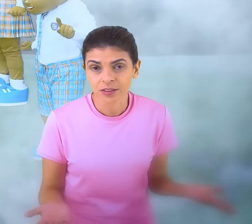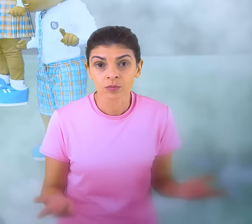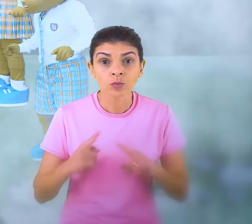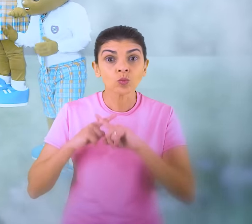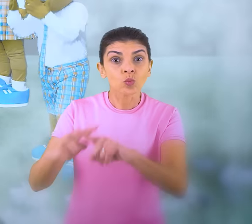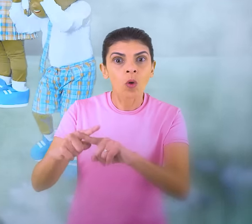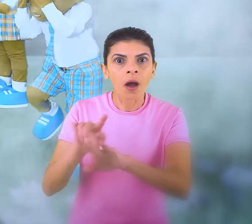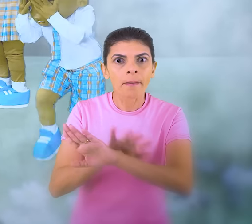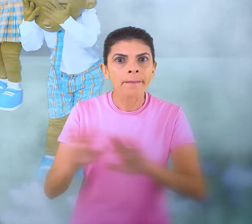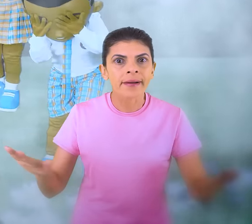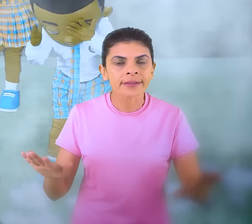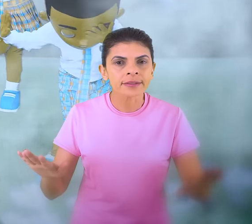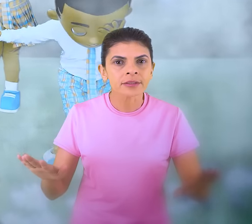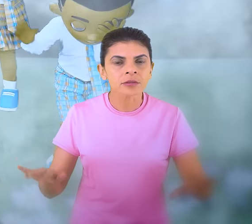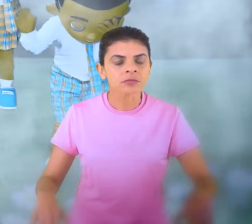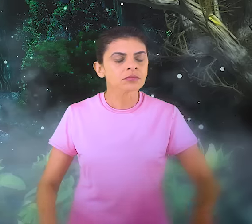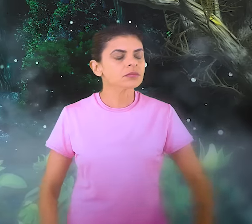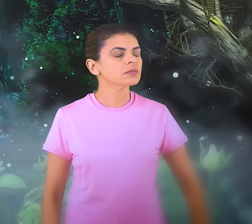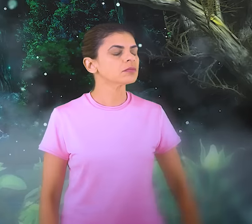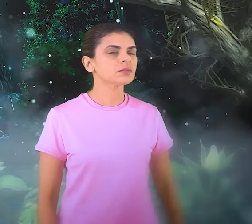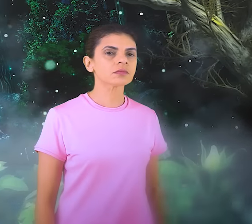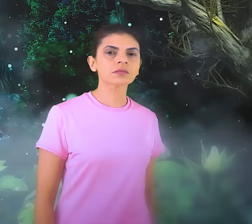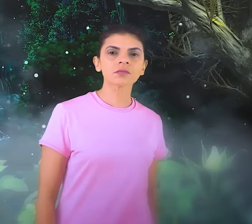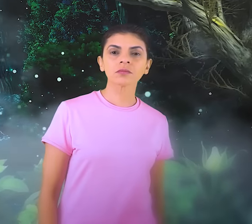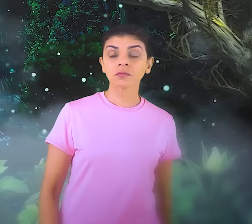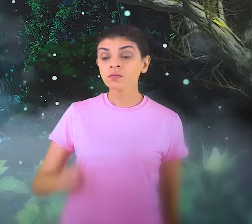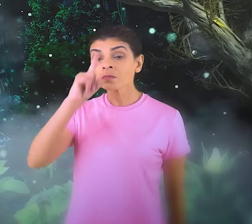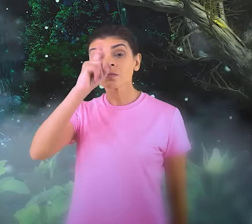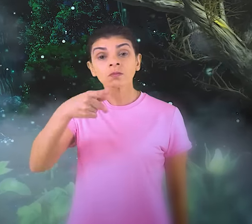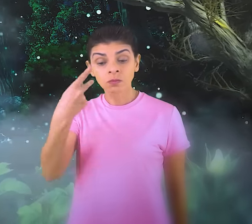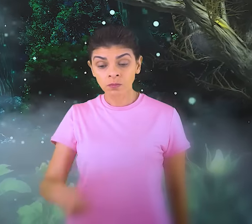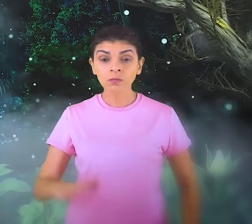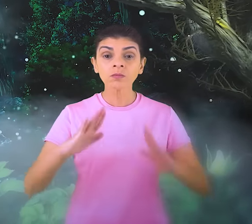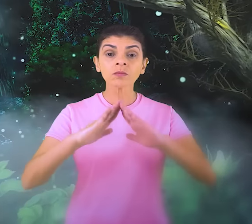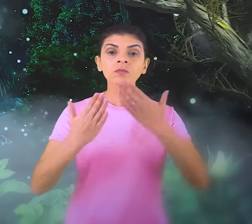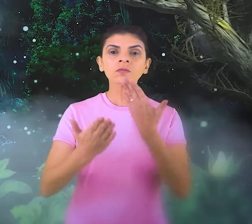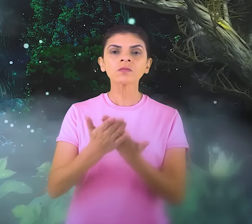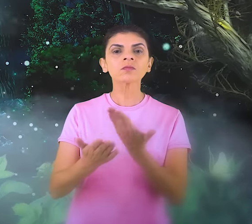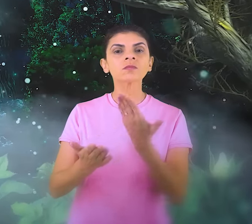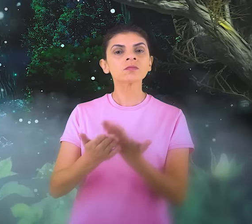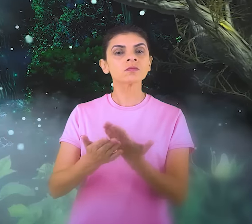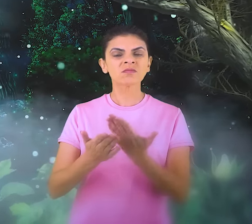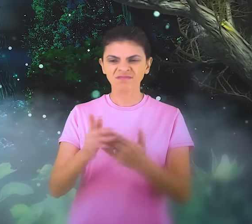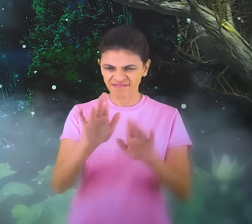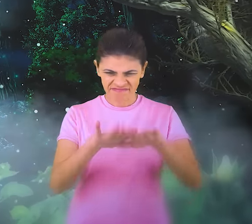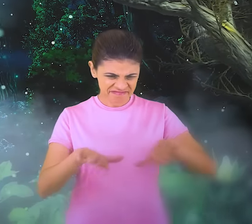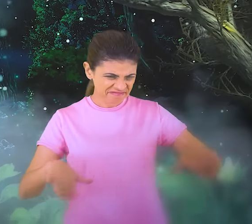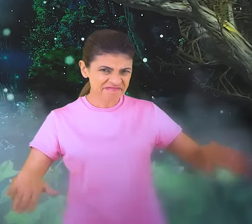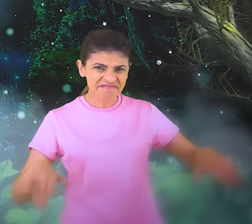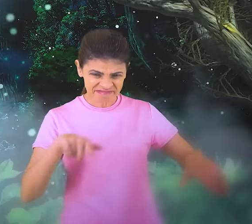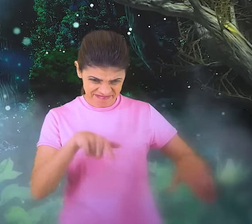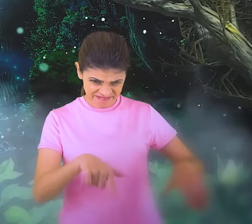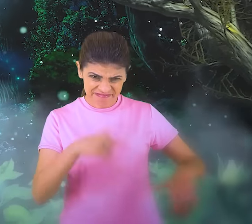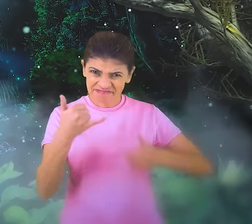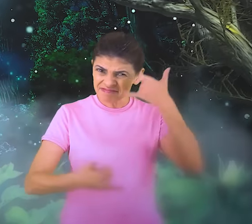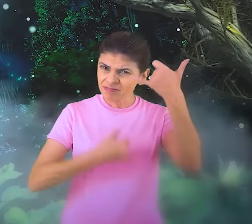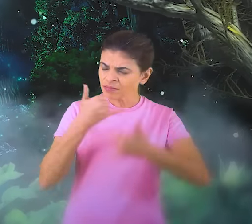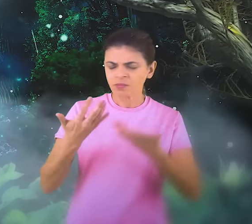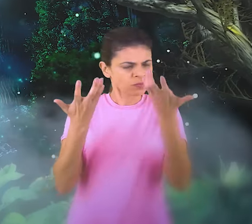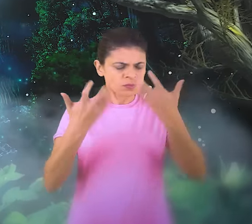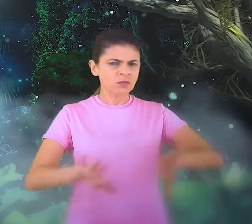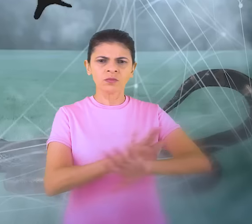Nunca mais! Eu que mando nessa escola, pirralhos não vão